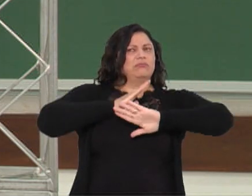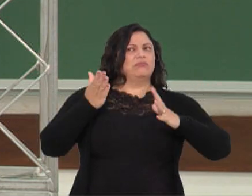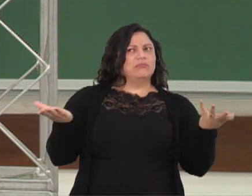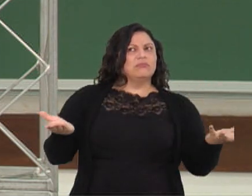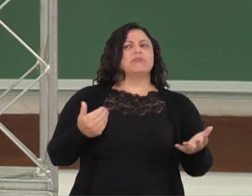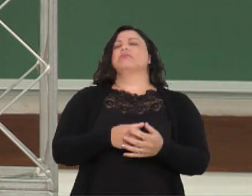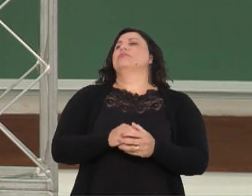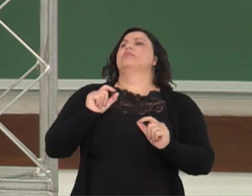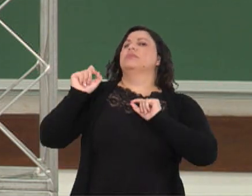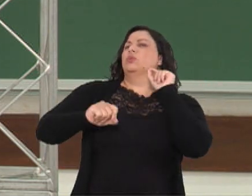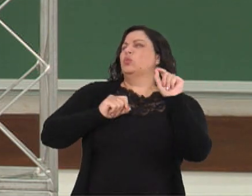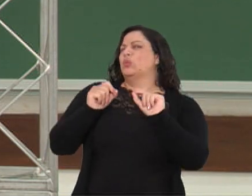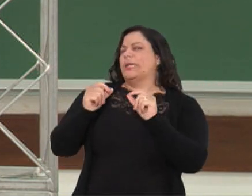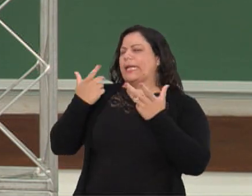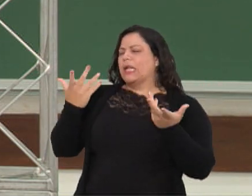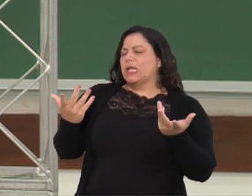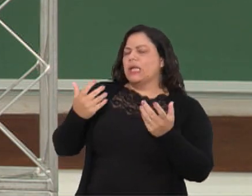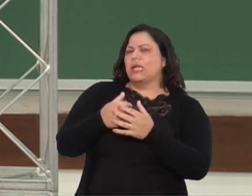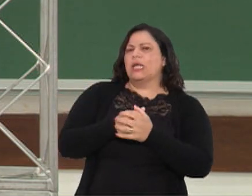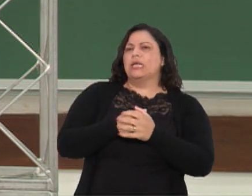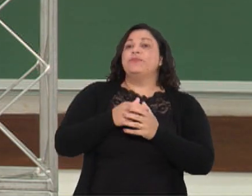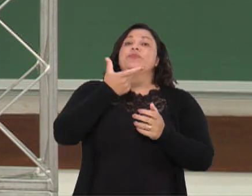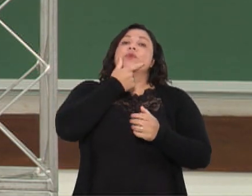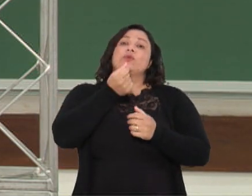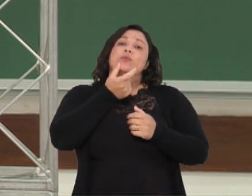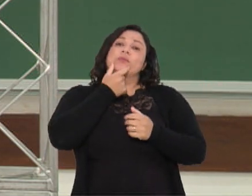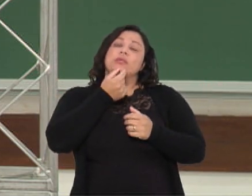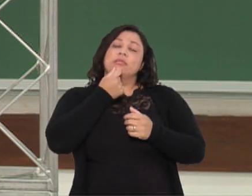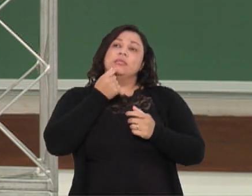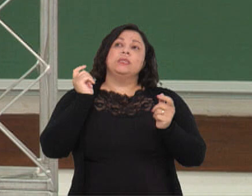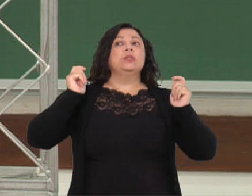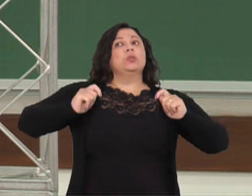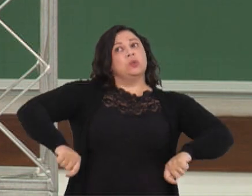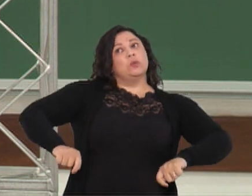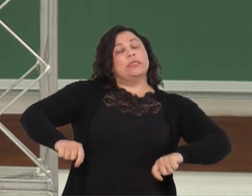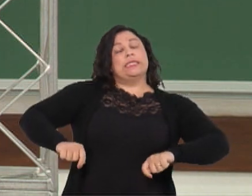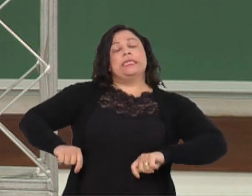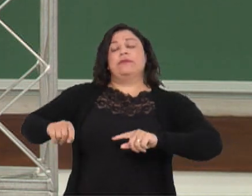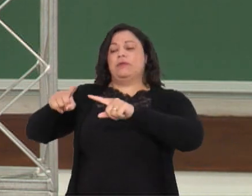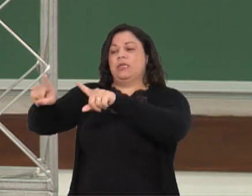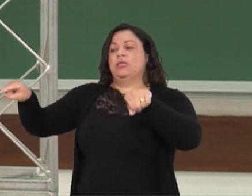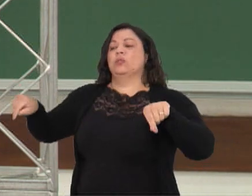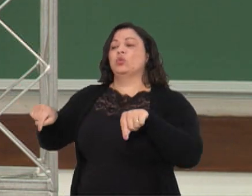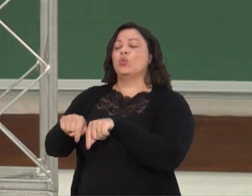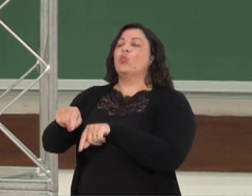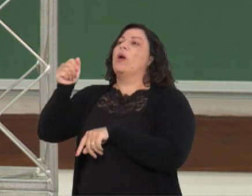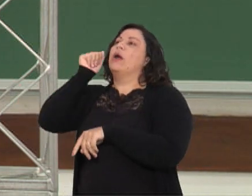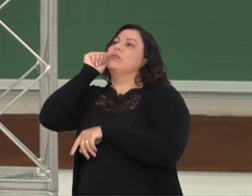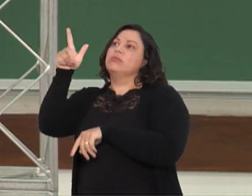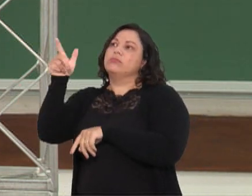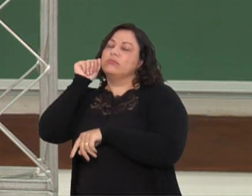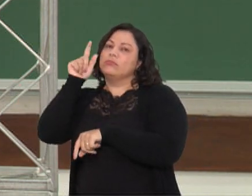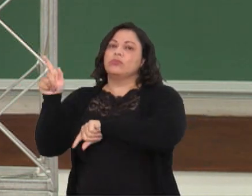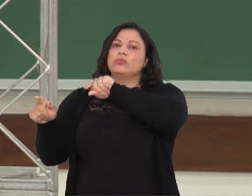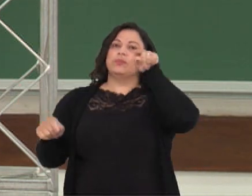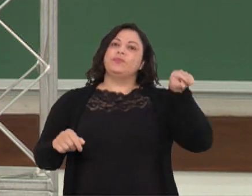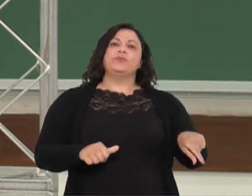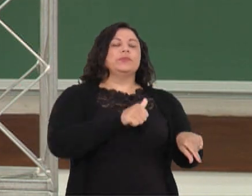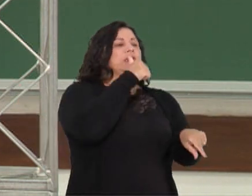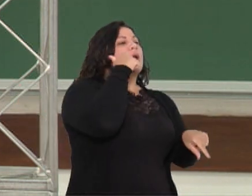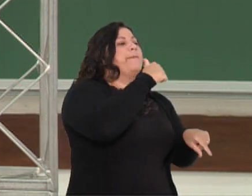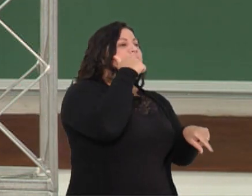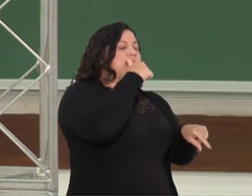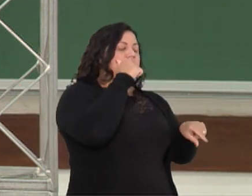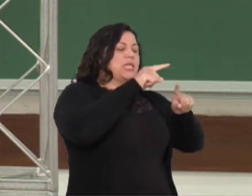Aquela ideologia de colocar que os meninos têm que fazer o quartinho azulzinho, as meninas têm que botar o quartinho